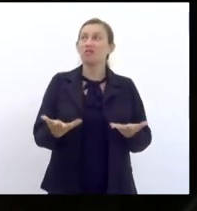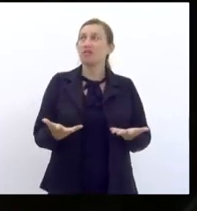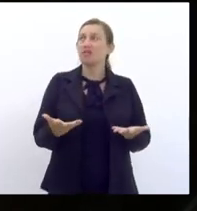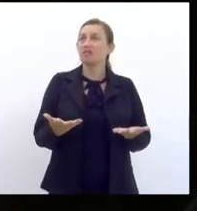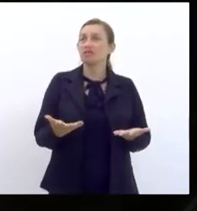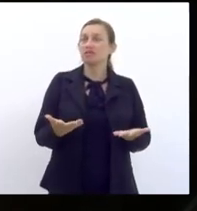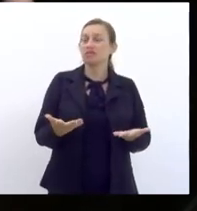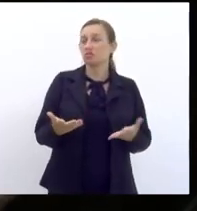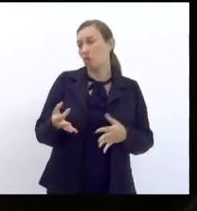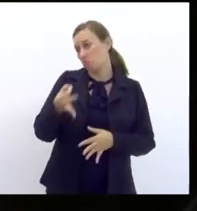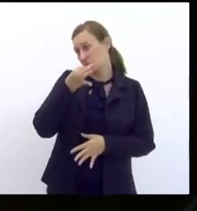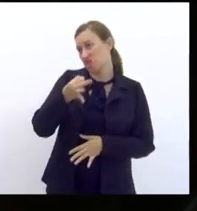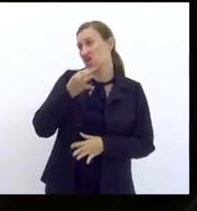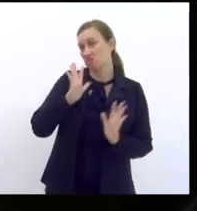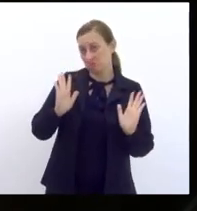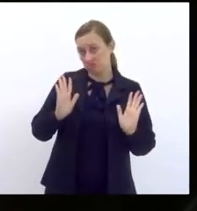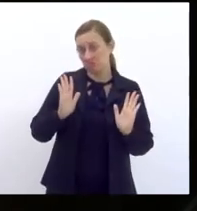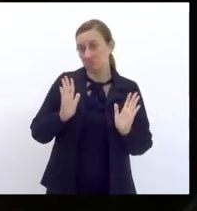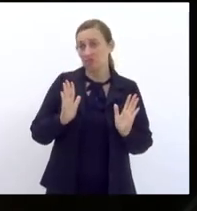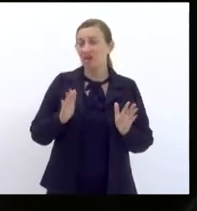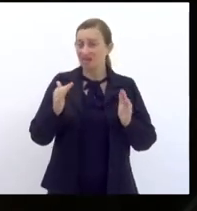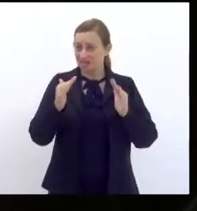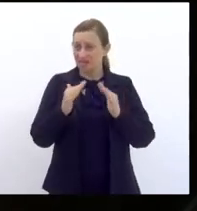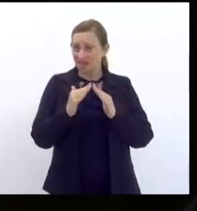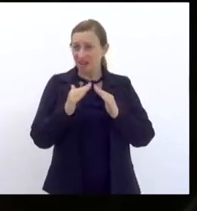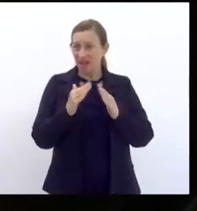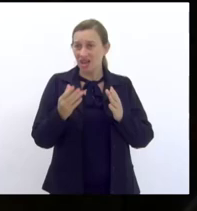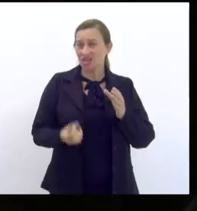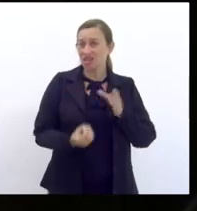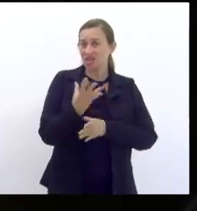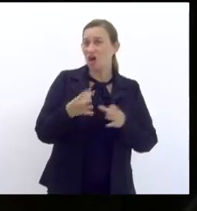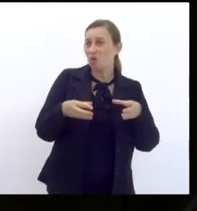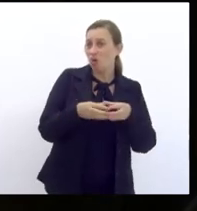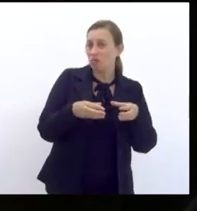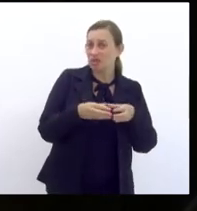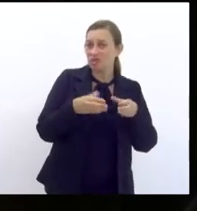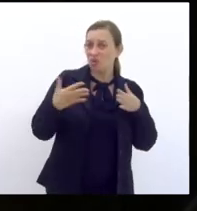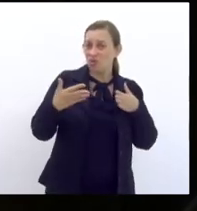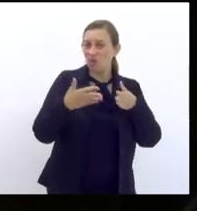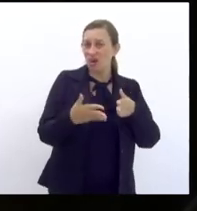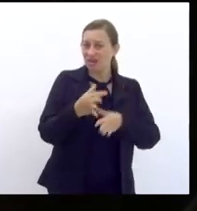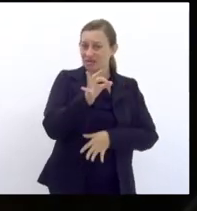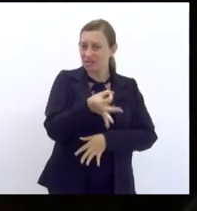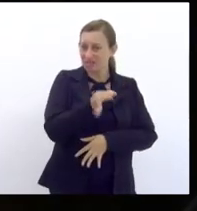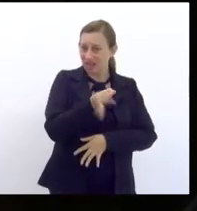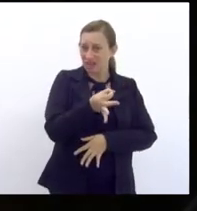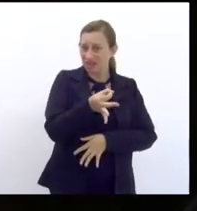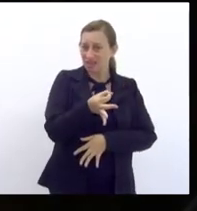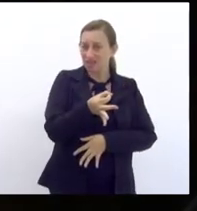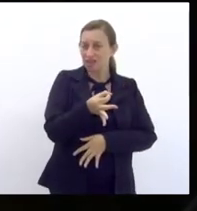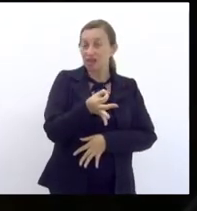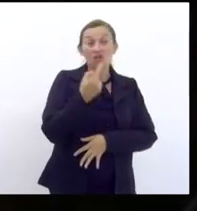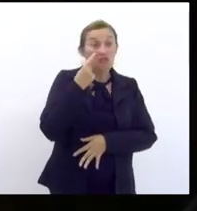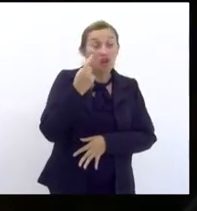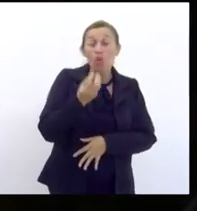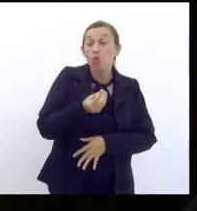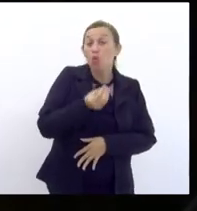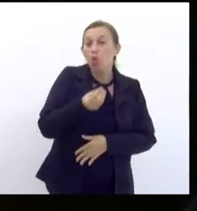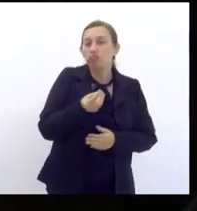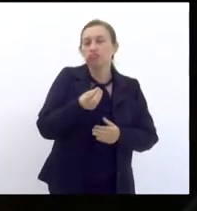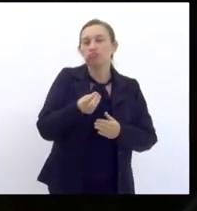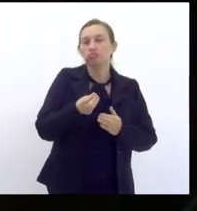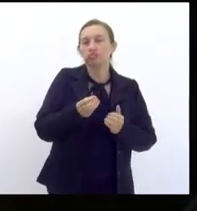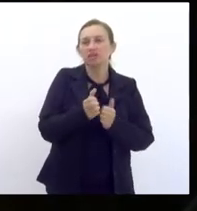uma sugestão de repente essa casa formar uma comissão específica para ver como é que pode caminhar